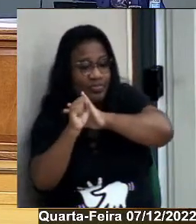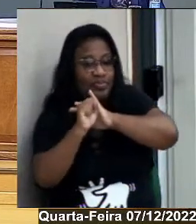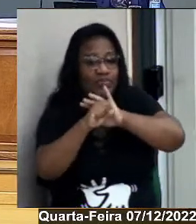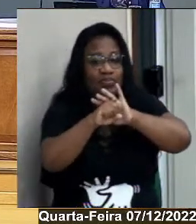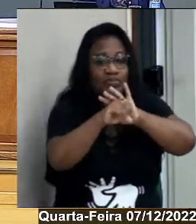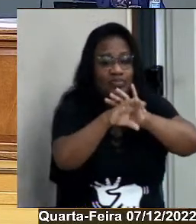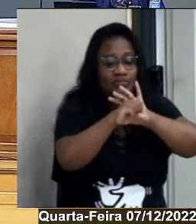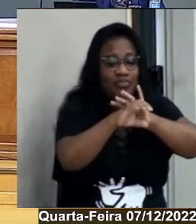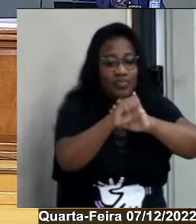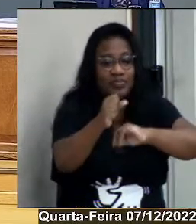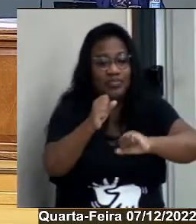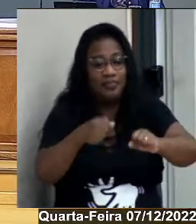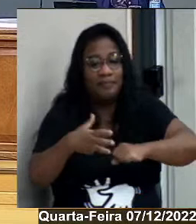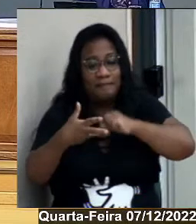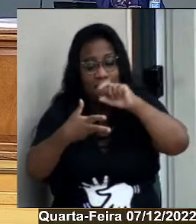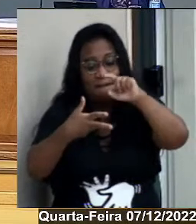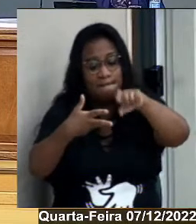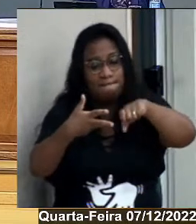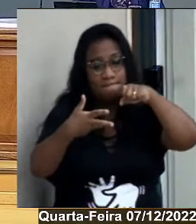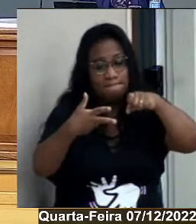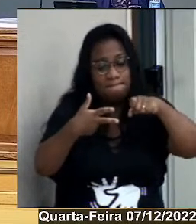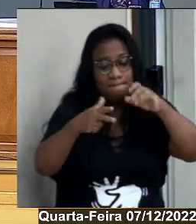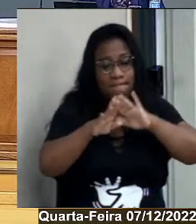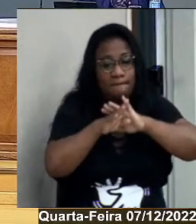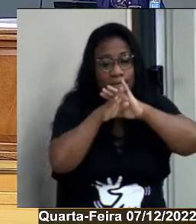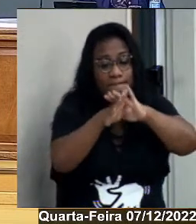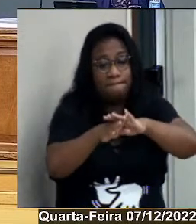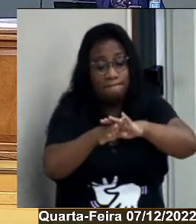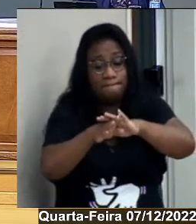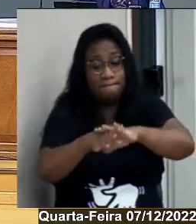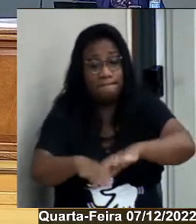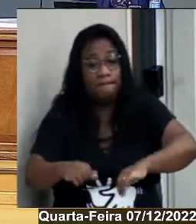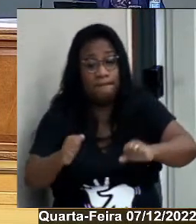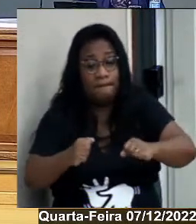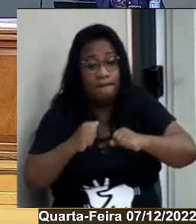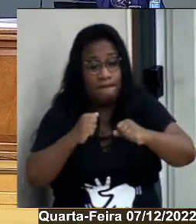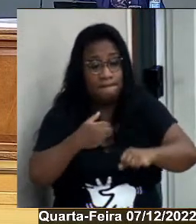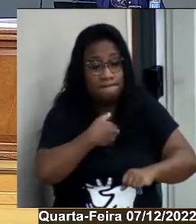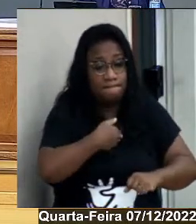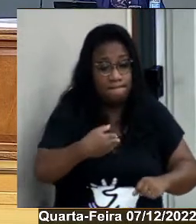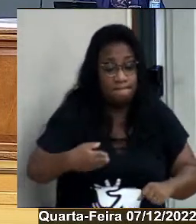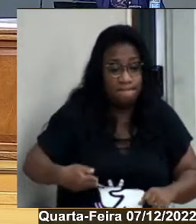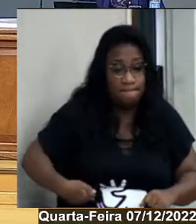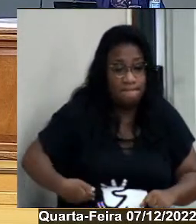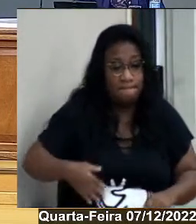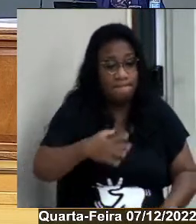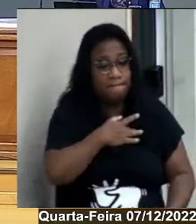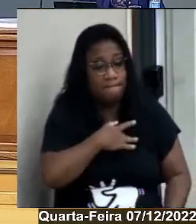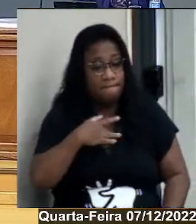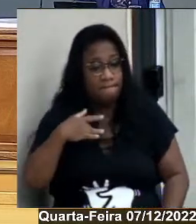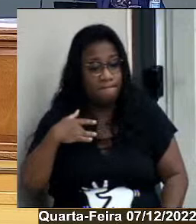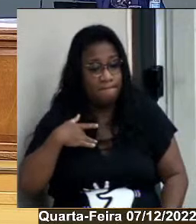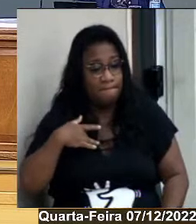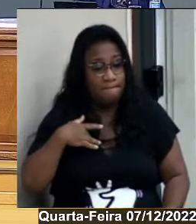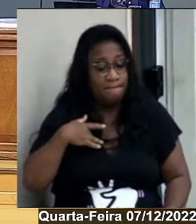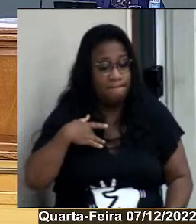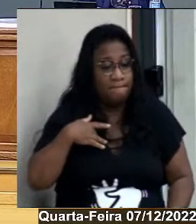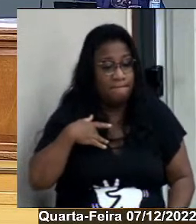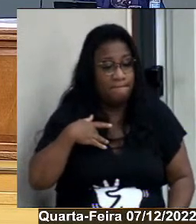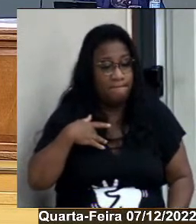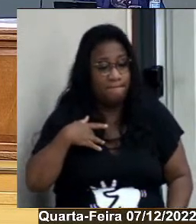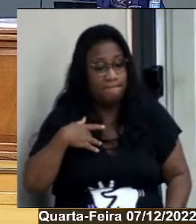648-2022, indica ao chefe do Poder Executivo Municipal que interceda junto ao Governo Federal o Sistema Único de Saúde, SUS,